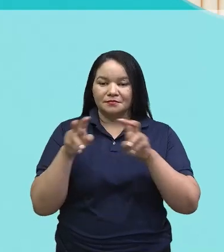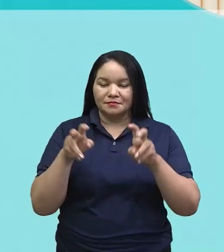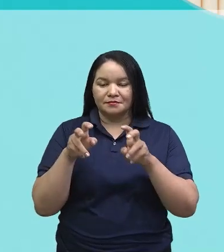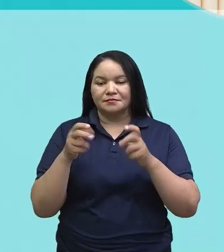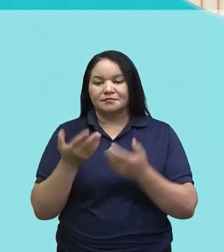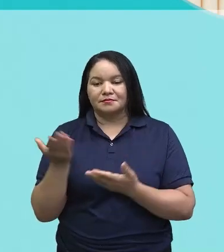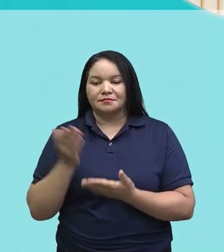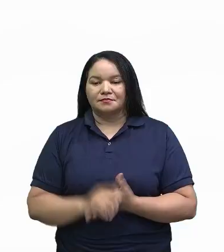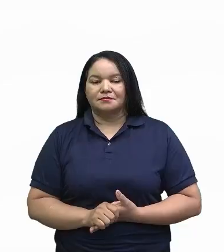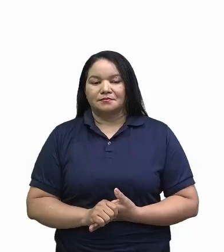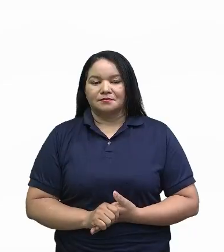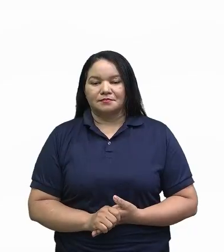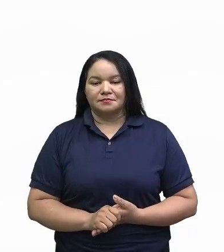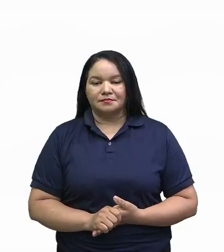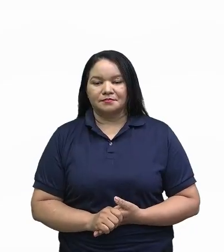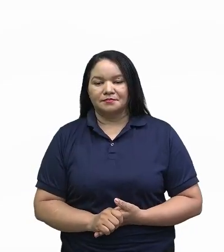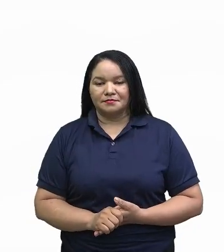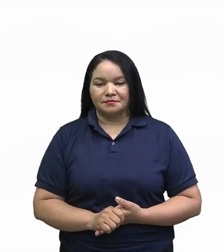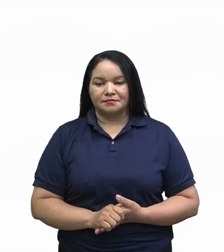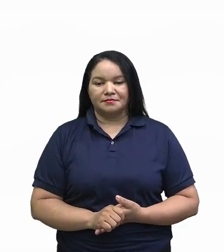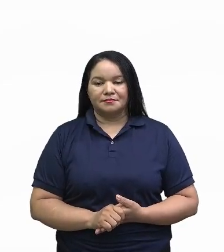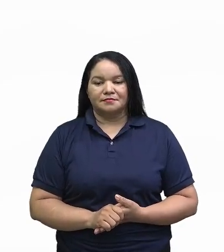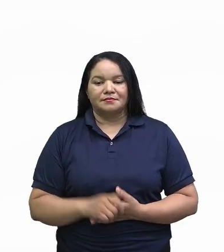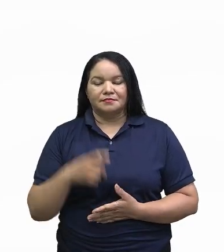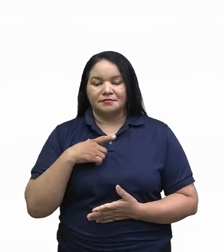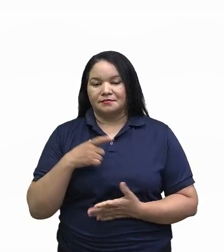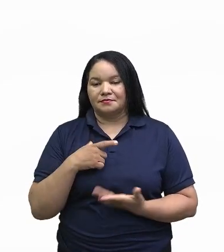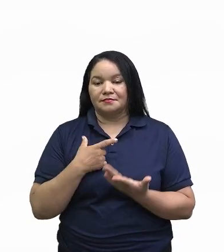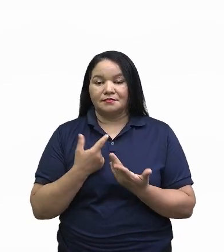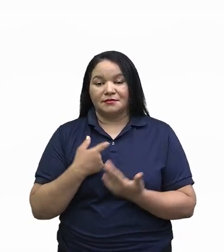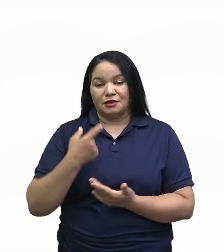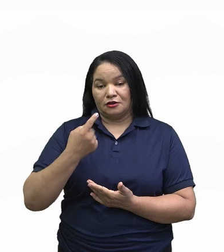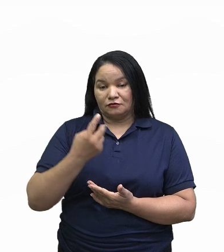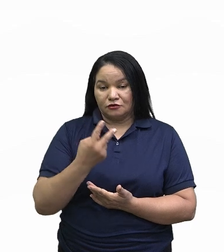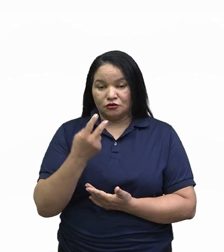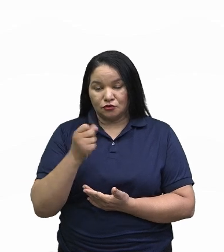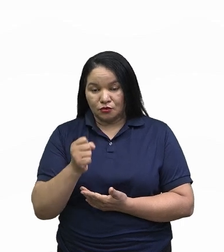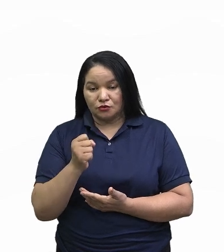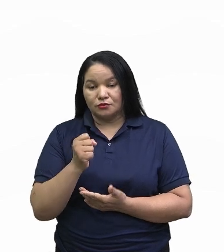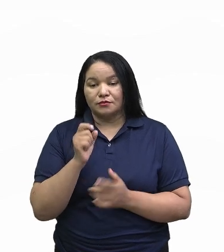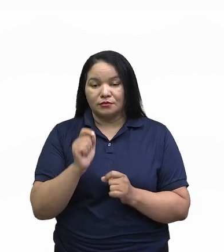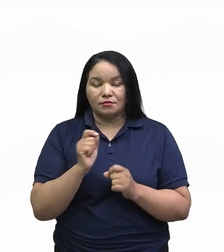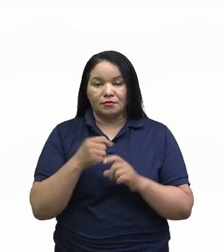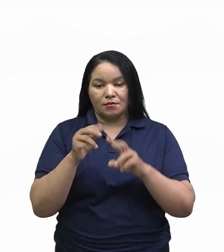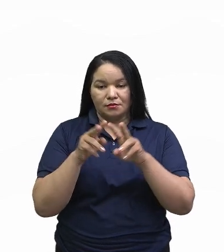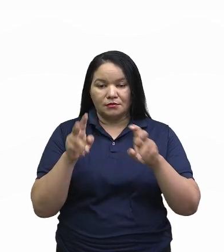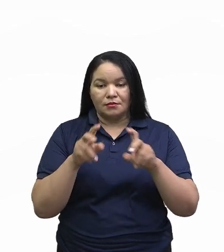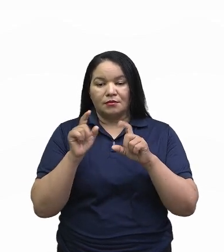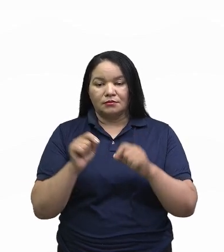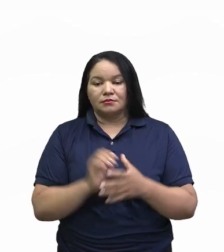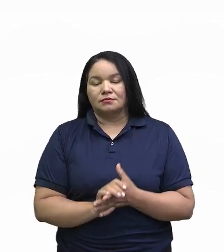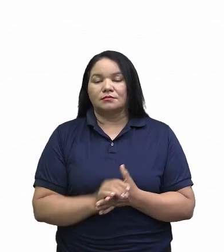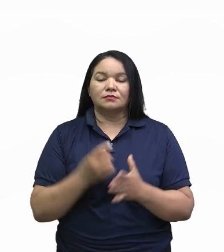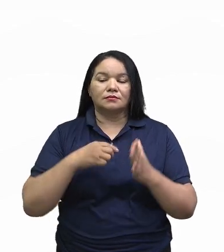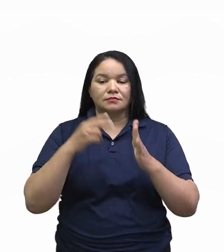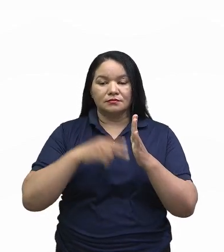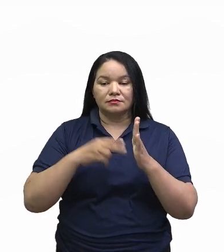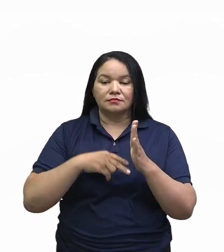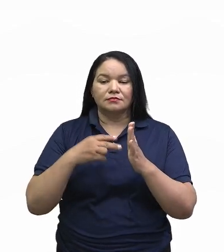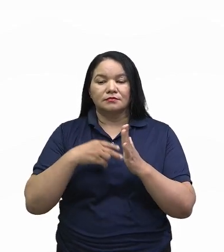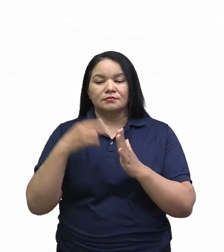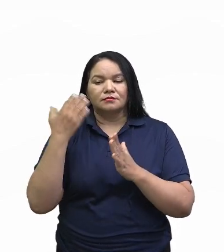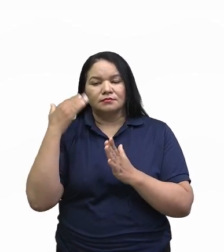de hoje? Temos aí a aula de número 28, o objeto de conhecimento,